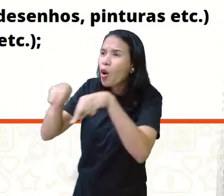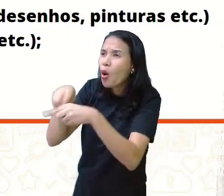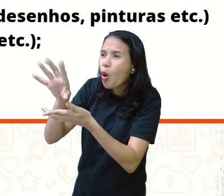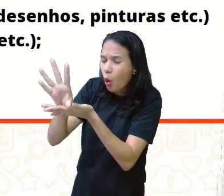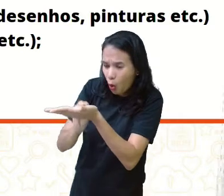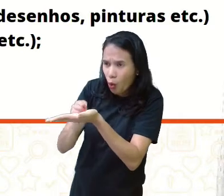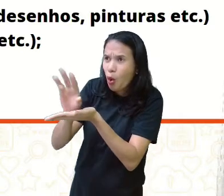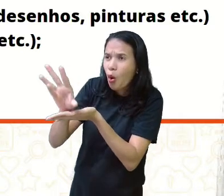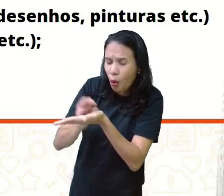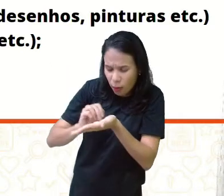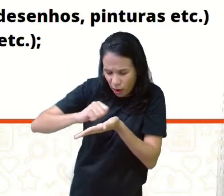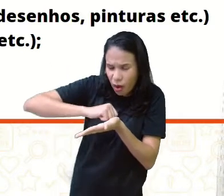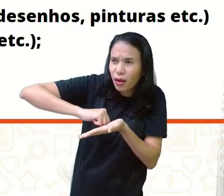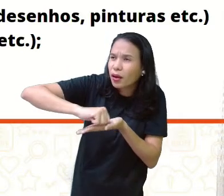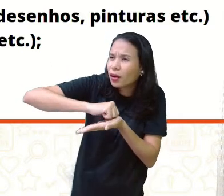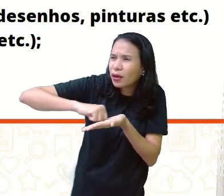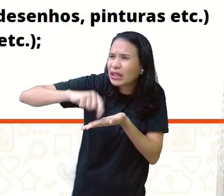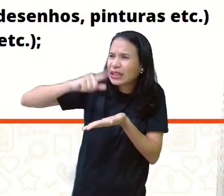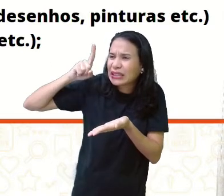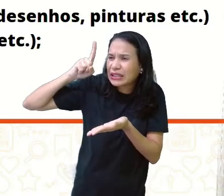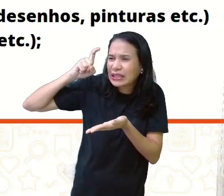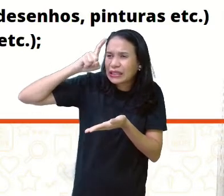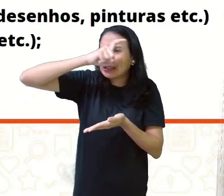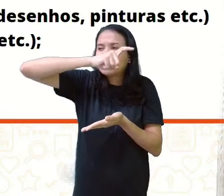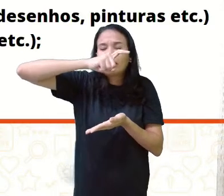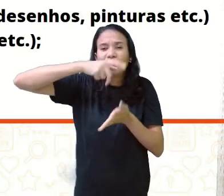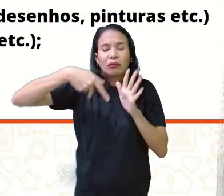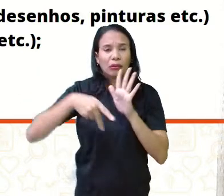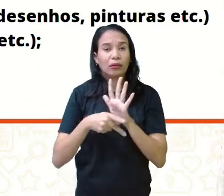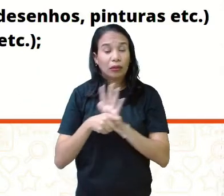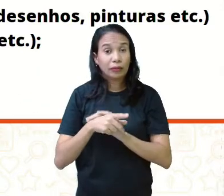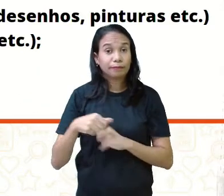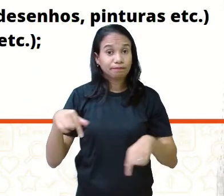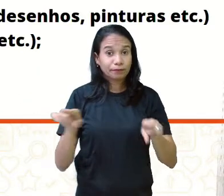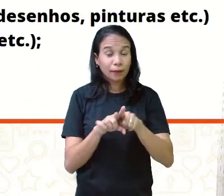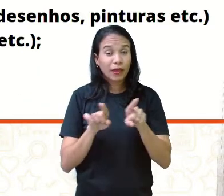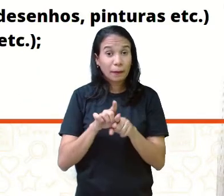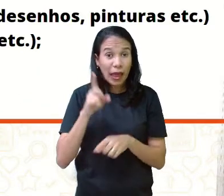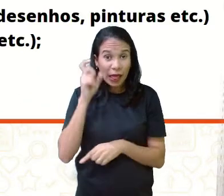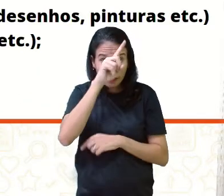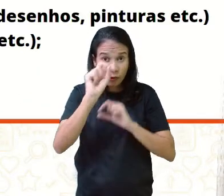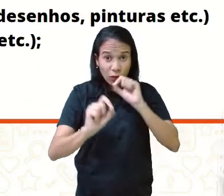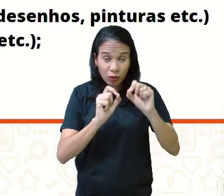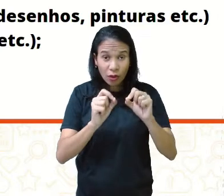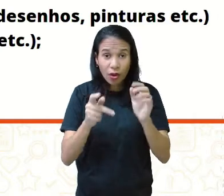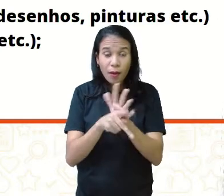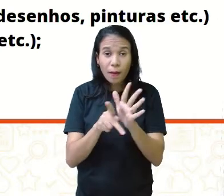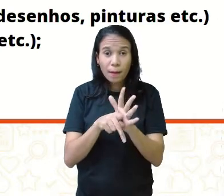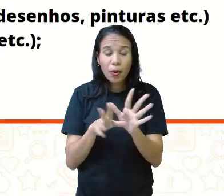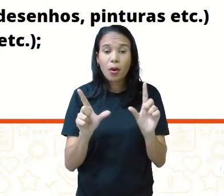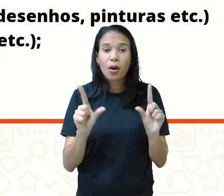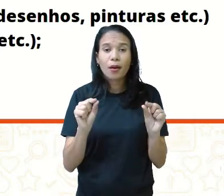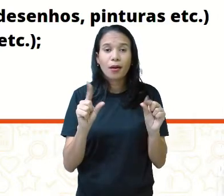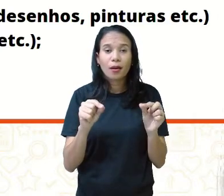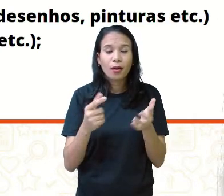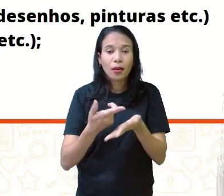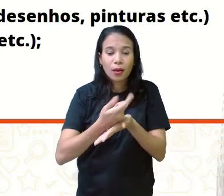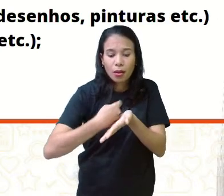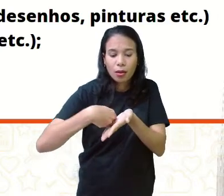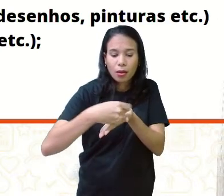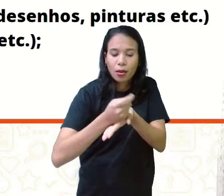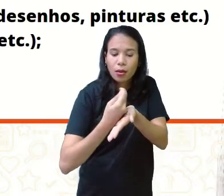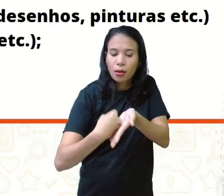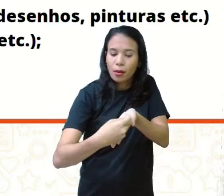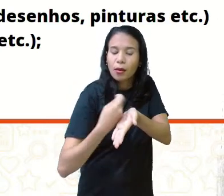livros e da lousa, que é do quadro. Dificuldade na coordenação motora fina, como